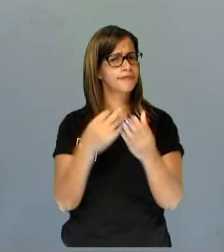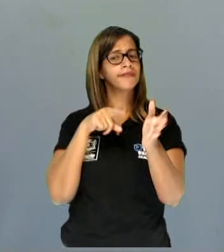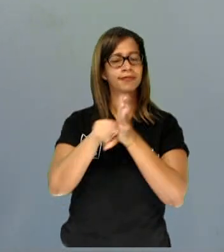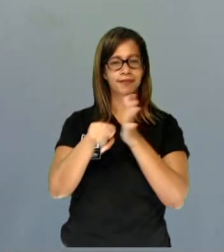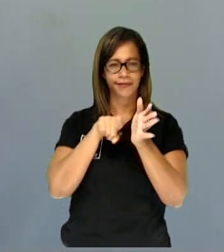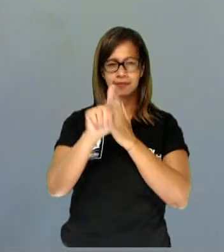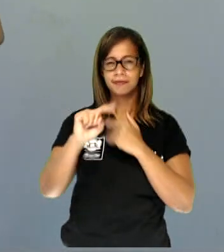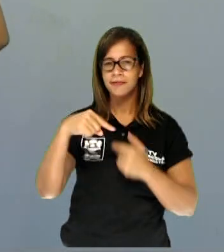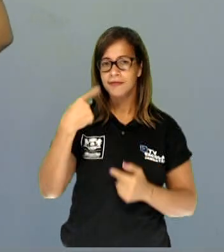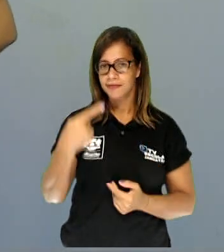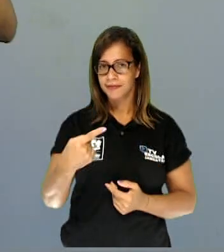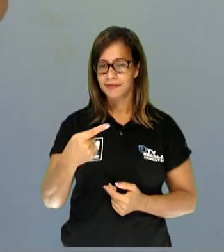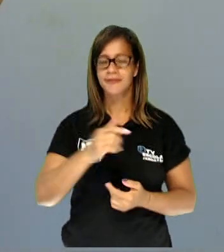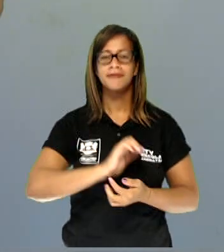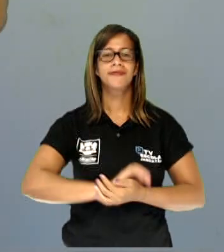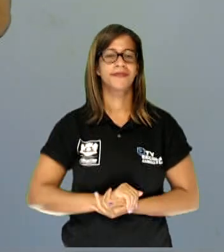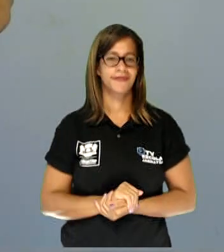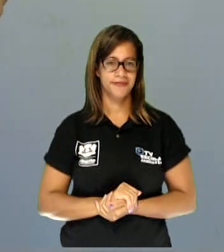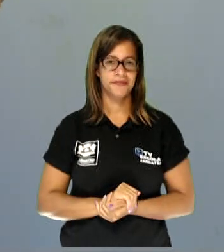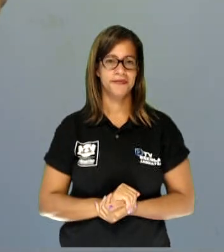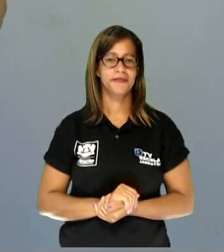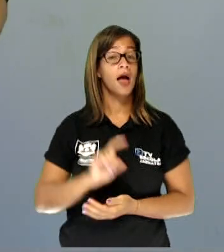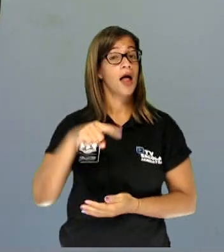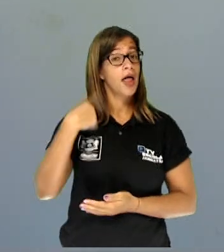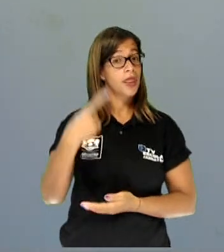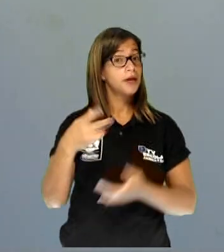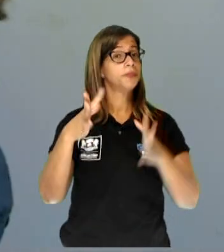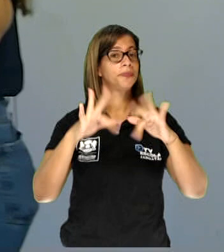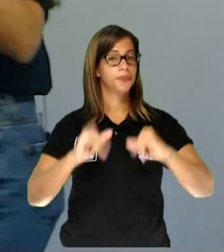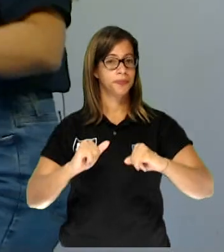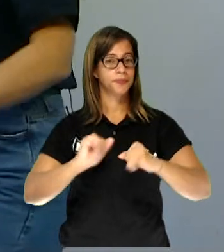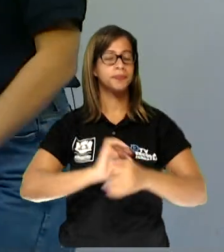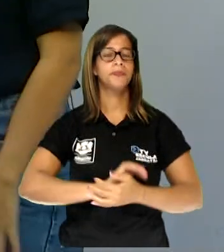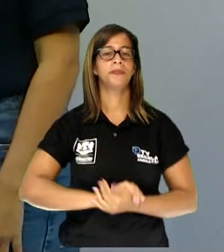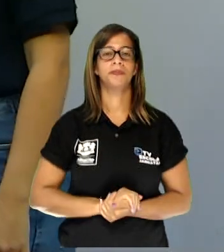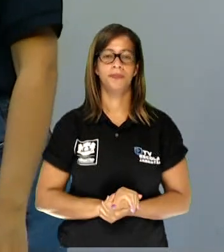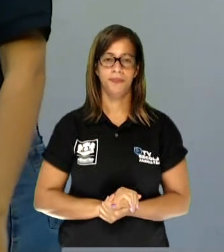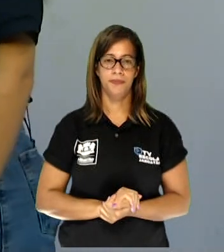eles depois da aula, tá bom? Agora não, depois da aula.